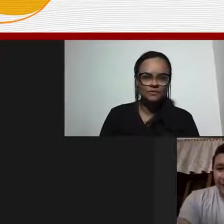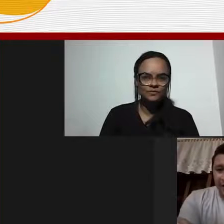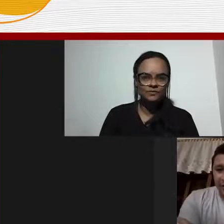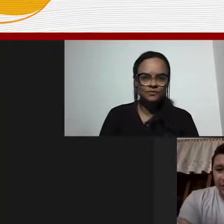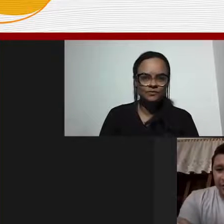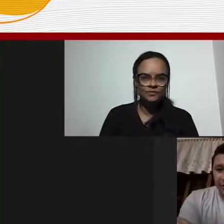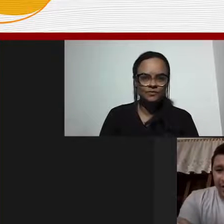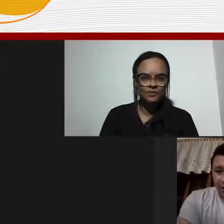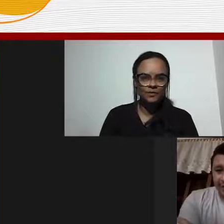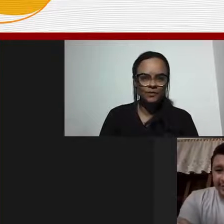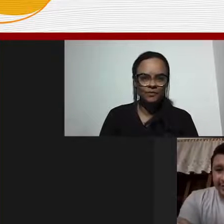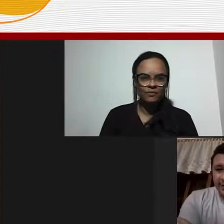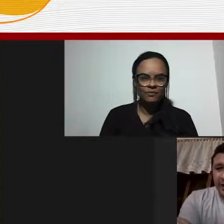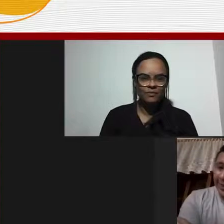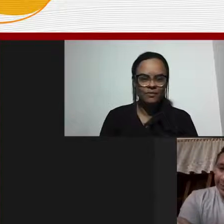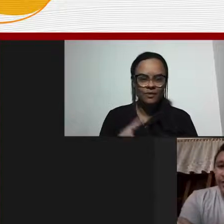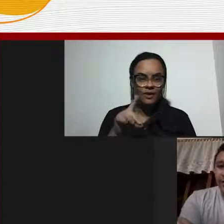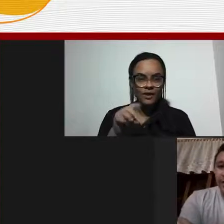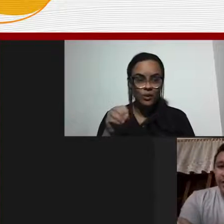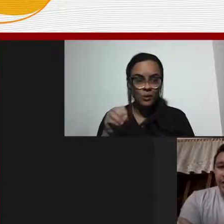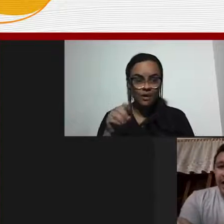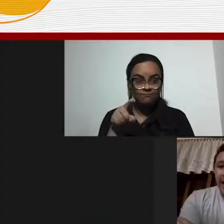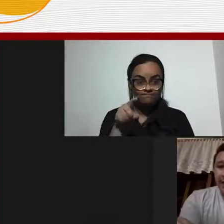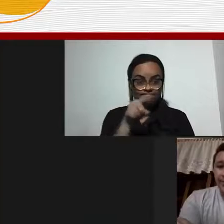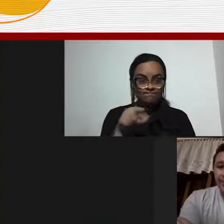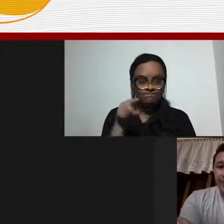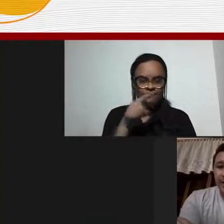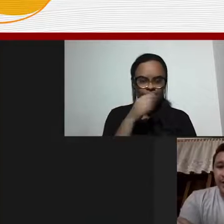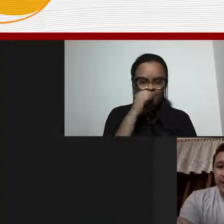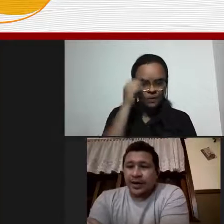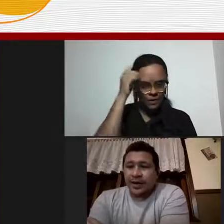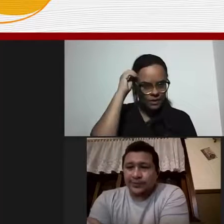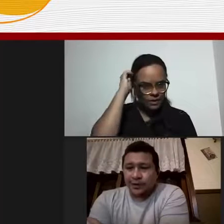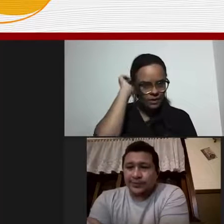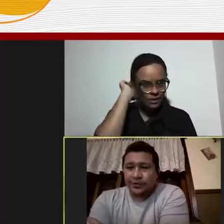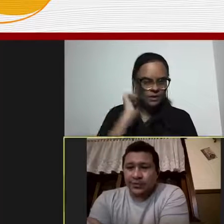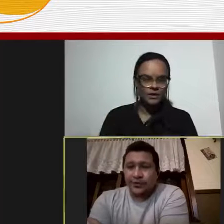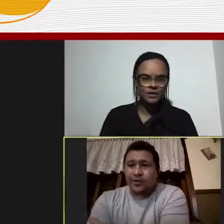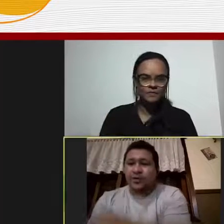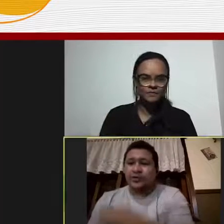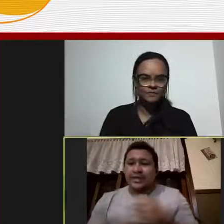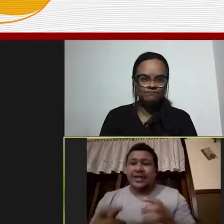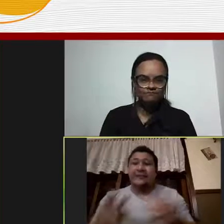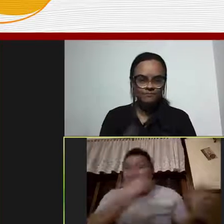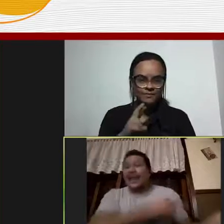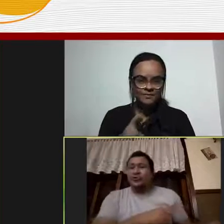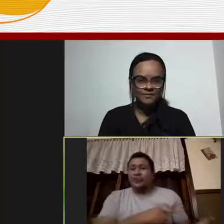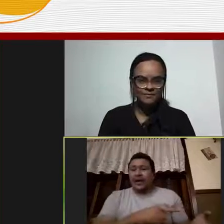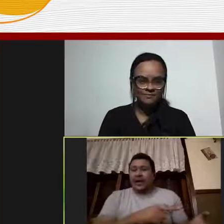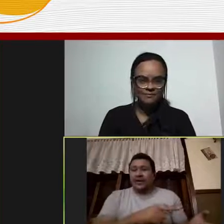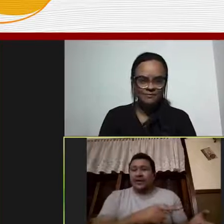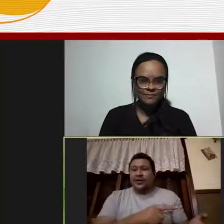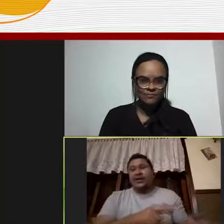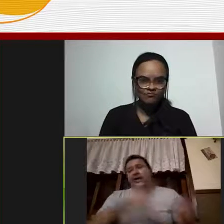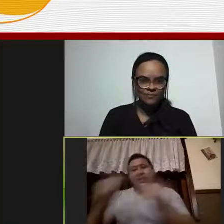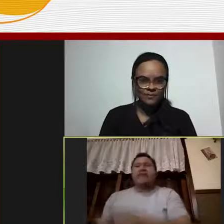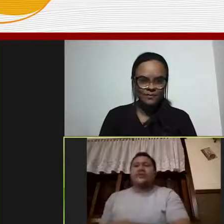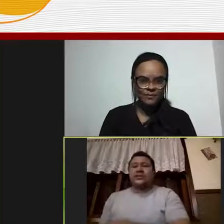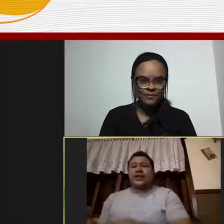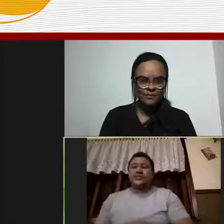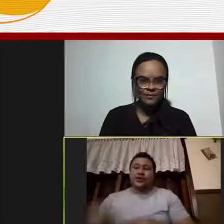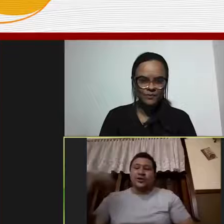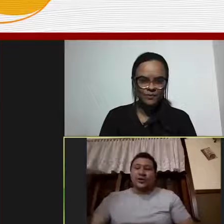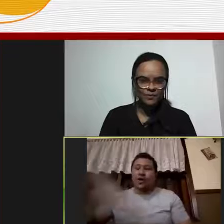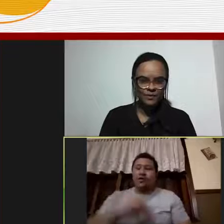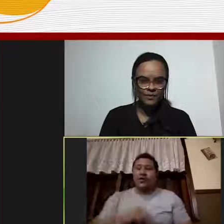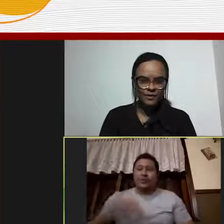Clodoaldo, e aí, você Pedrão, responde? Quer começar? Eu respondo. Respondo você, porque eu já tinha falado pra caramba. E aí